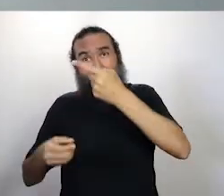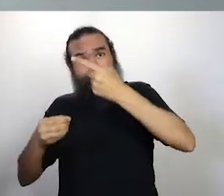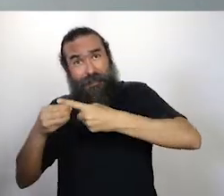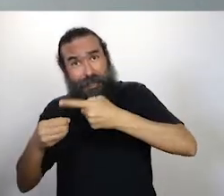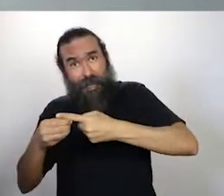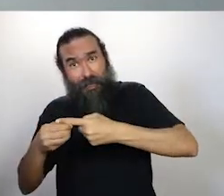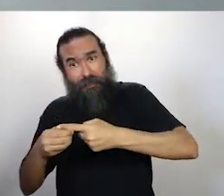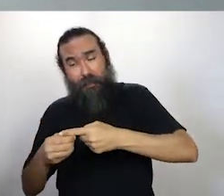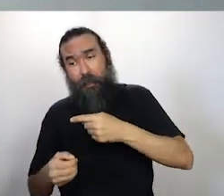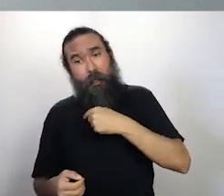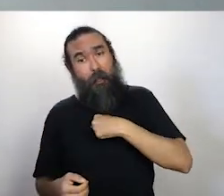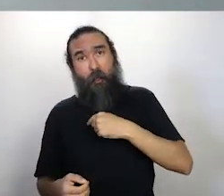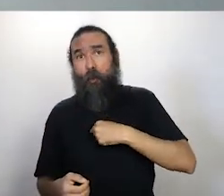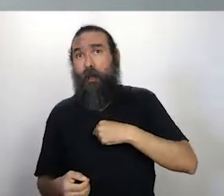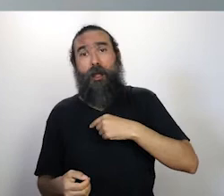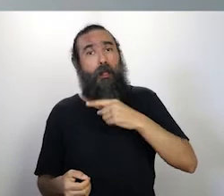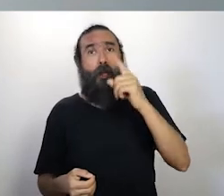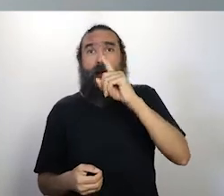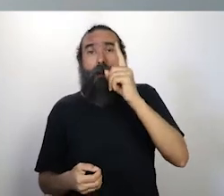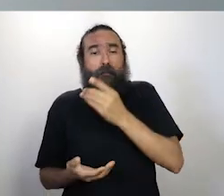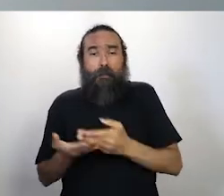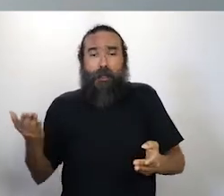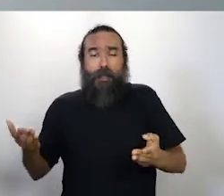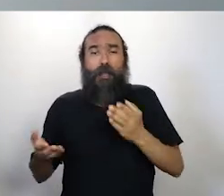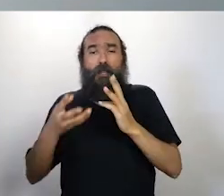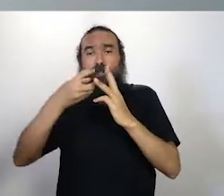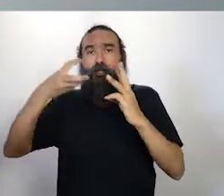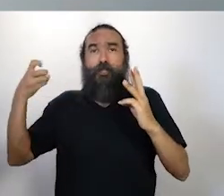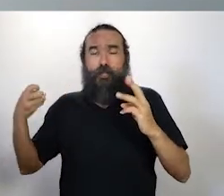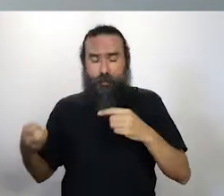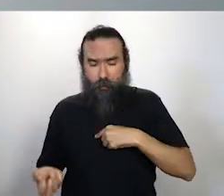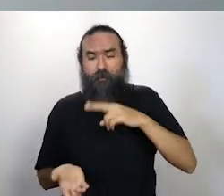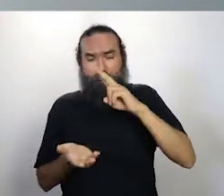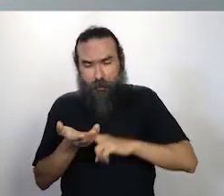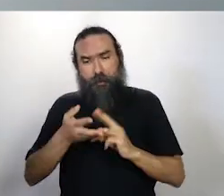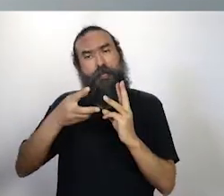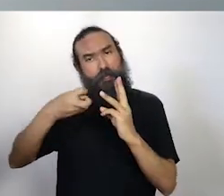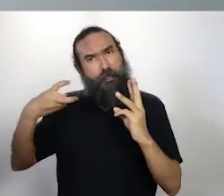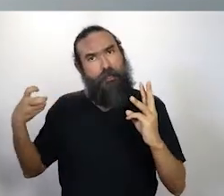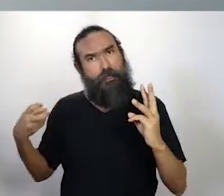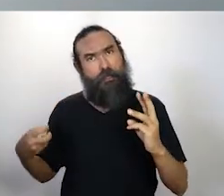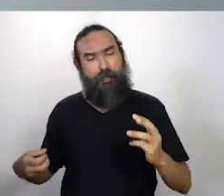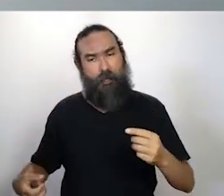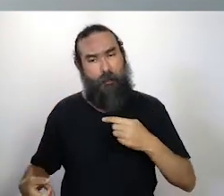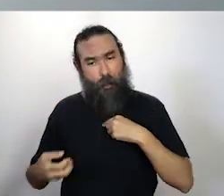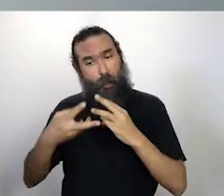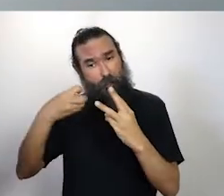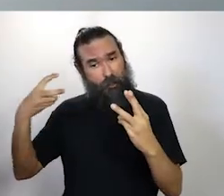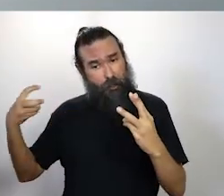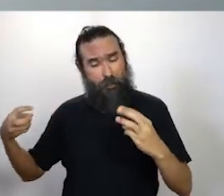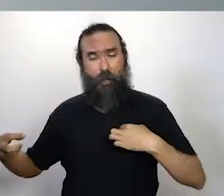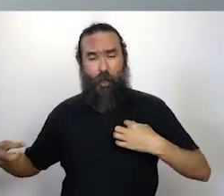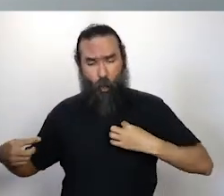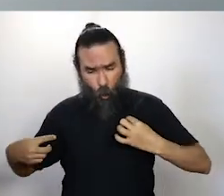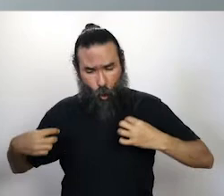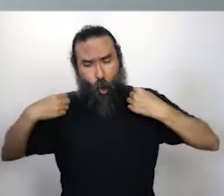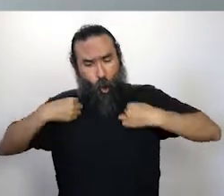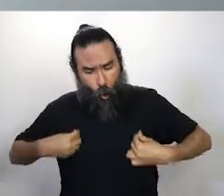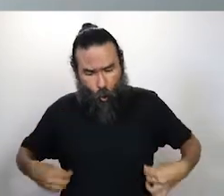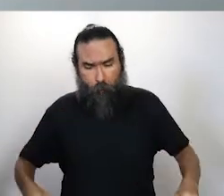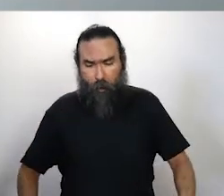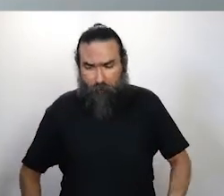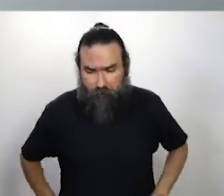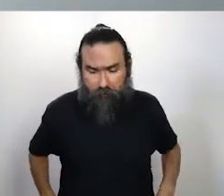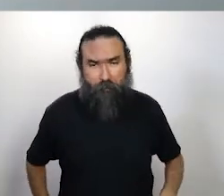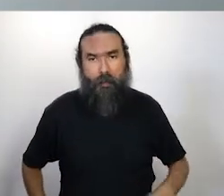certeza, não me faz menos indígena como muitos acham, que porque eu tenho celular, eu tenho, uso roupa, né, e tal,